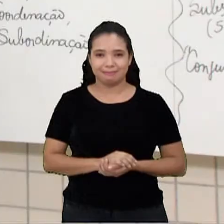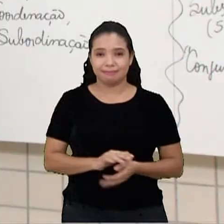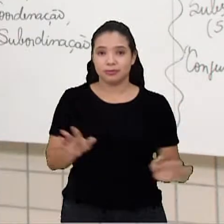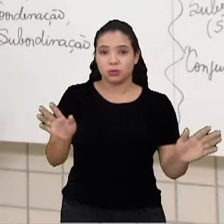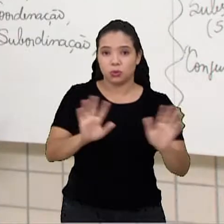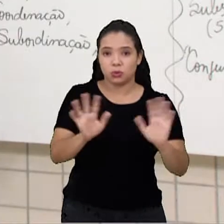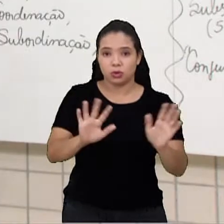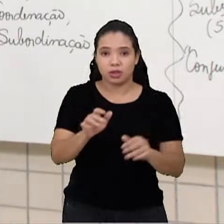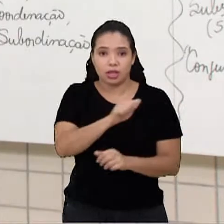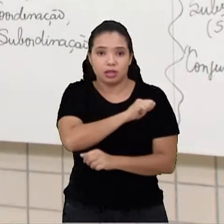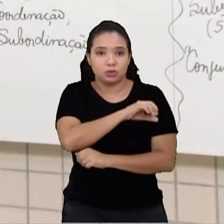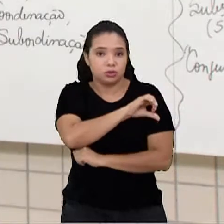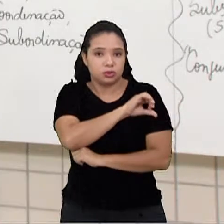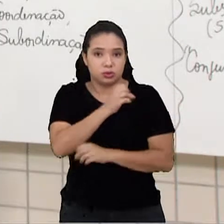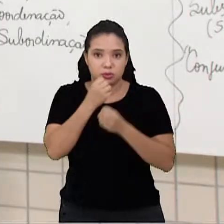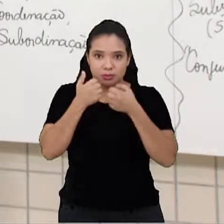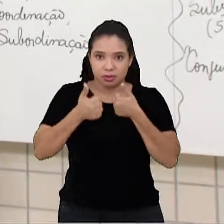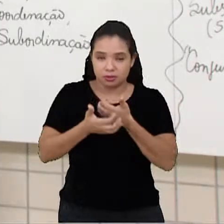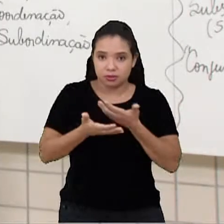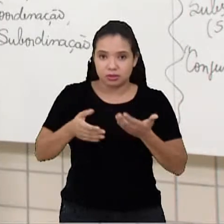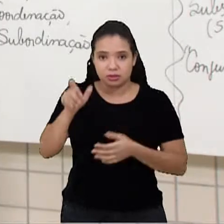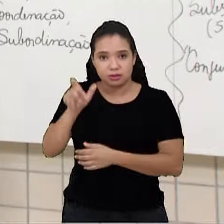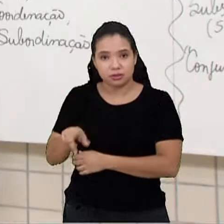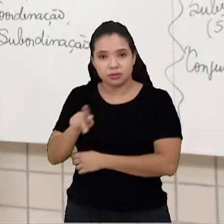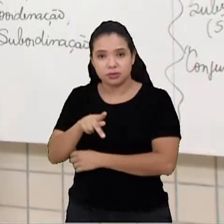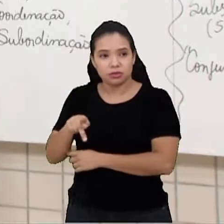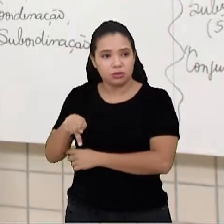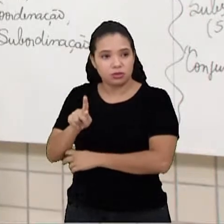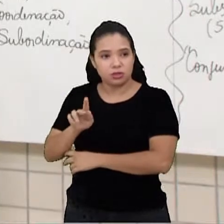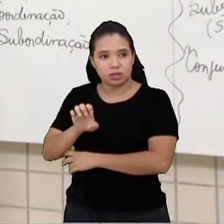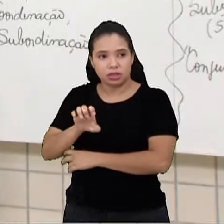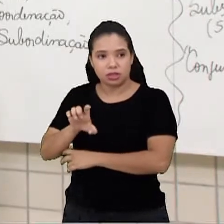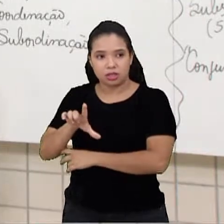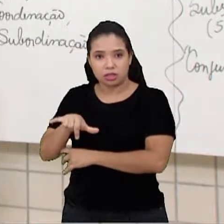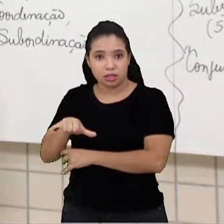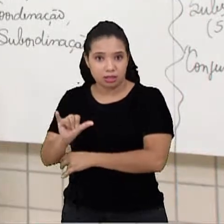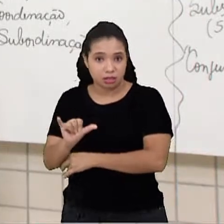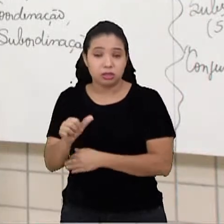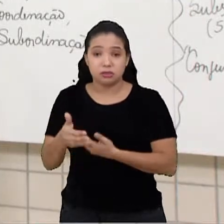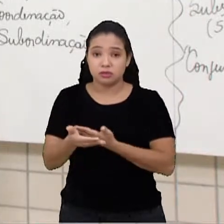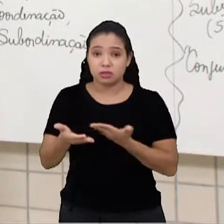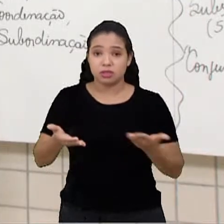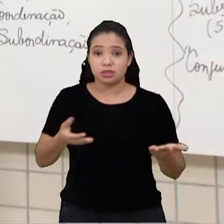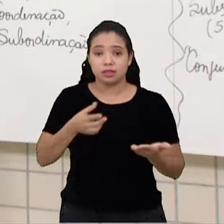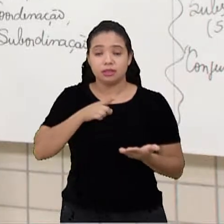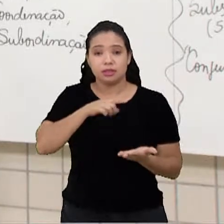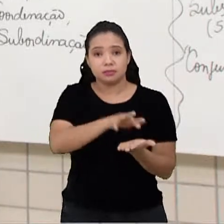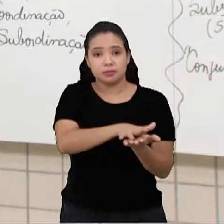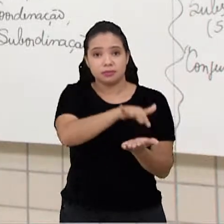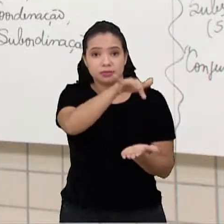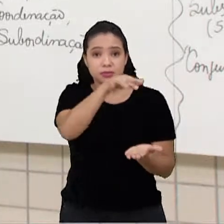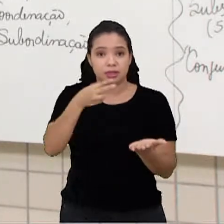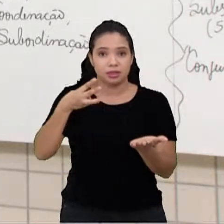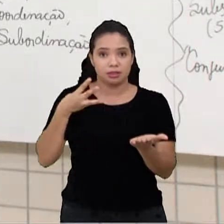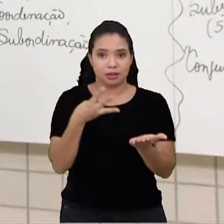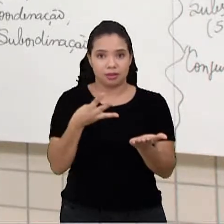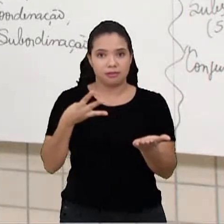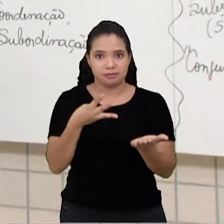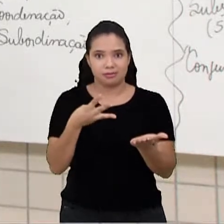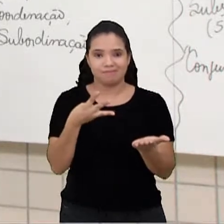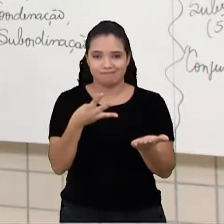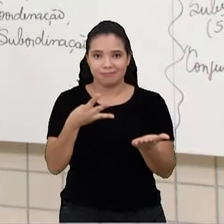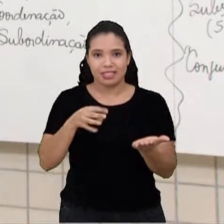Olá, estudantes do nono ano, tudo bem com vocês? Aqui é a professora Kelly Guimarães e vocês terão 3 blocos extras, tá? De